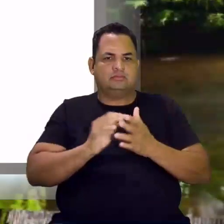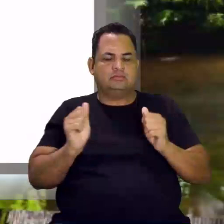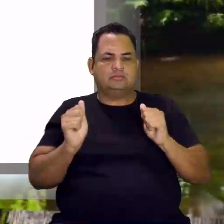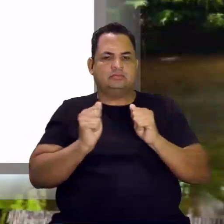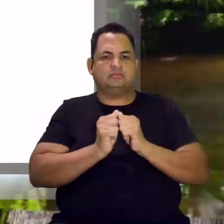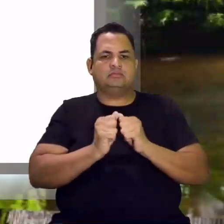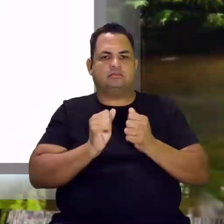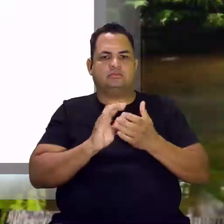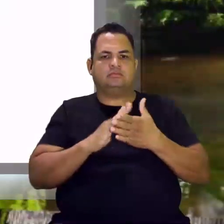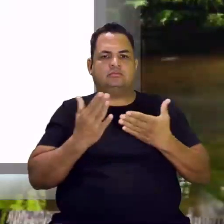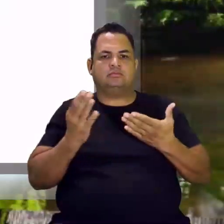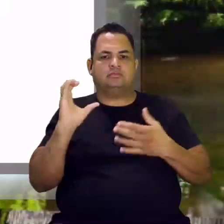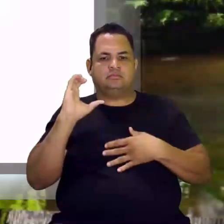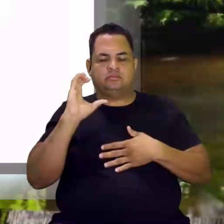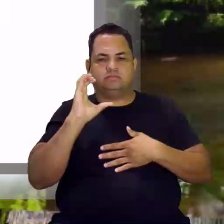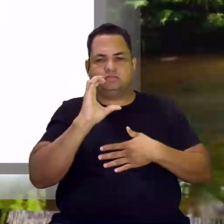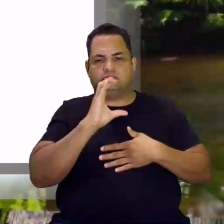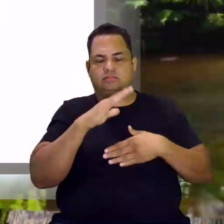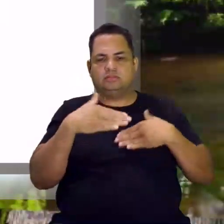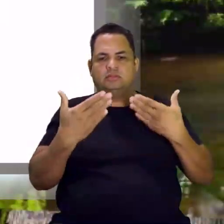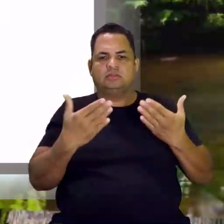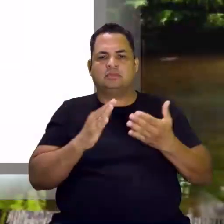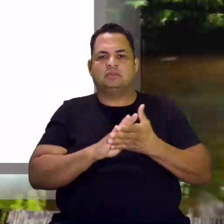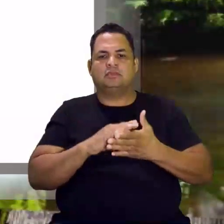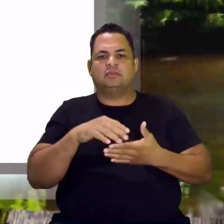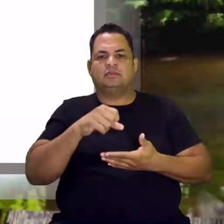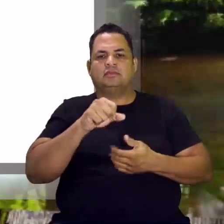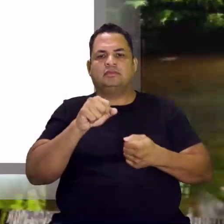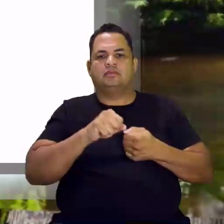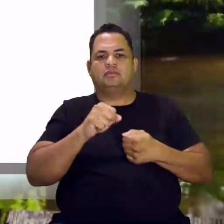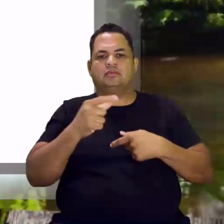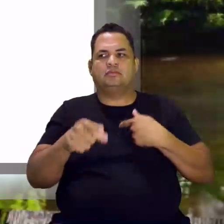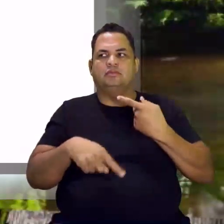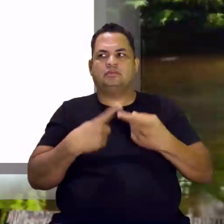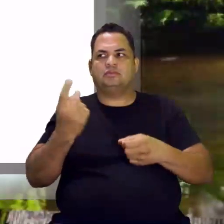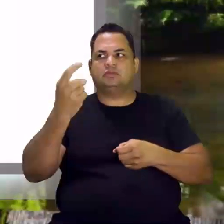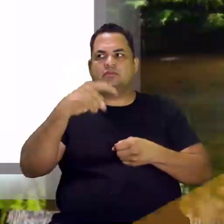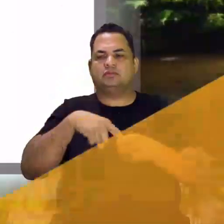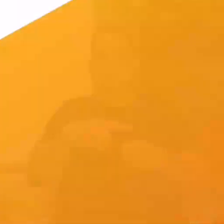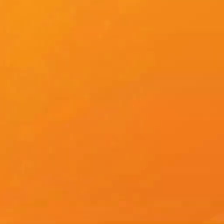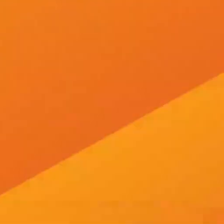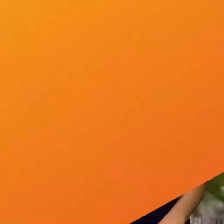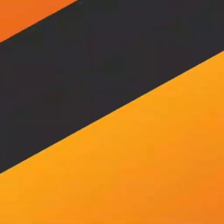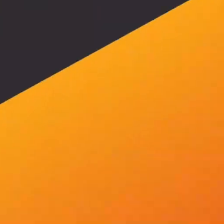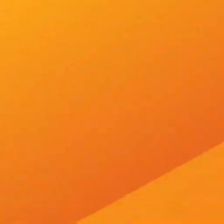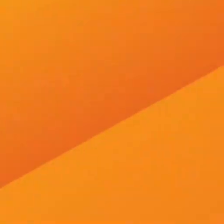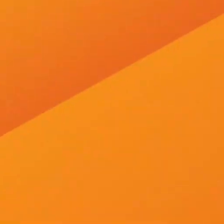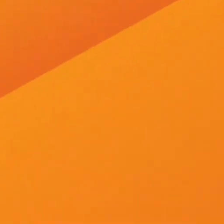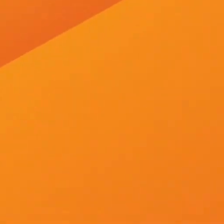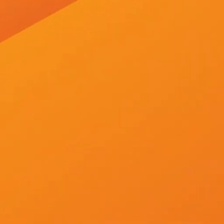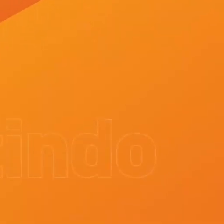que estão super aquecidos para ver a nossa atividade. E depois a gente volta. Já, já.